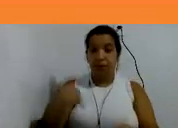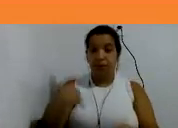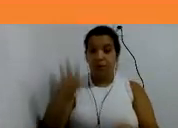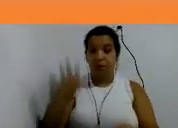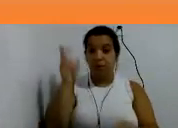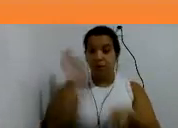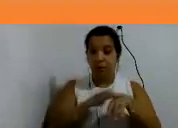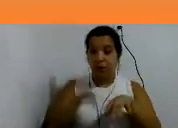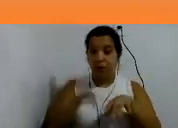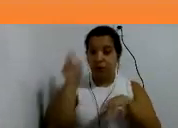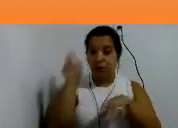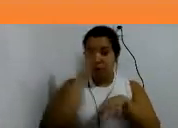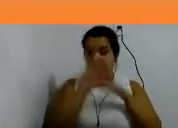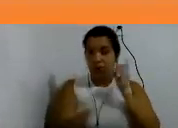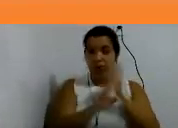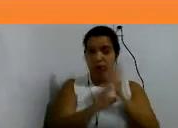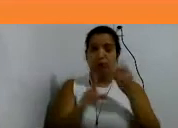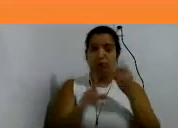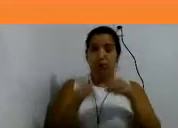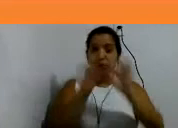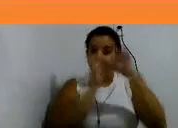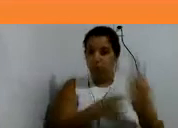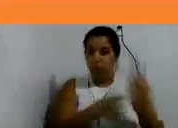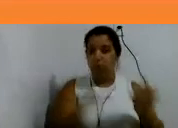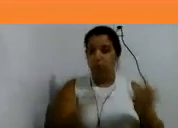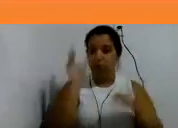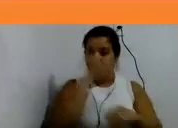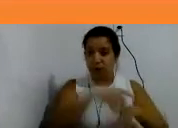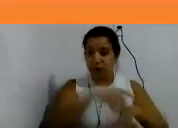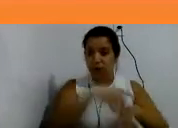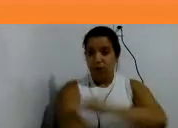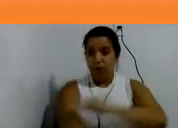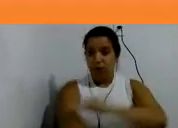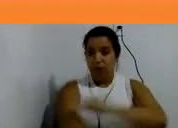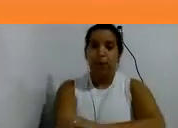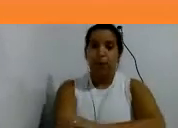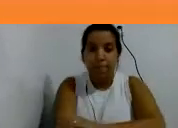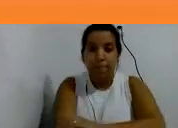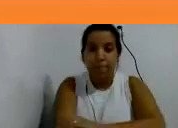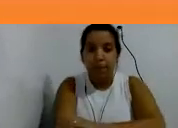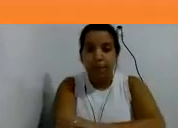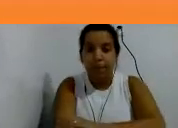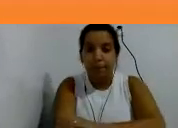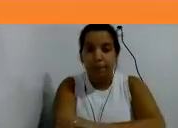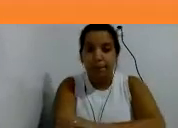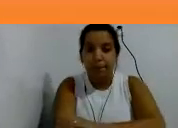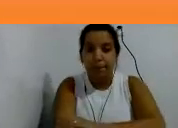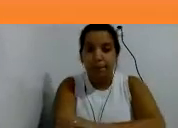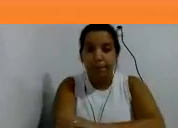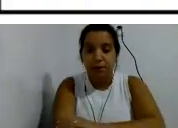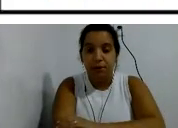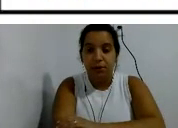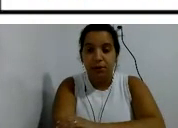difícil de diagnosticar morfologicamente. Ô, César, Oi?